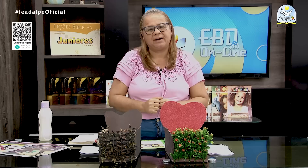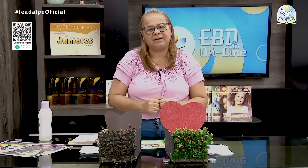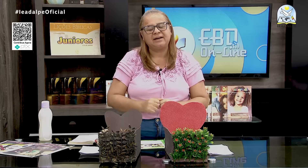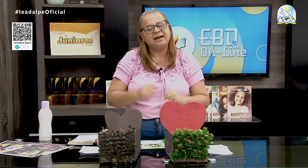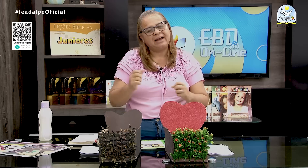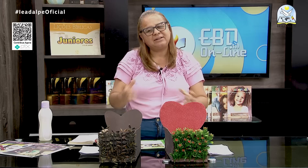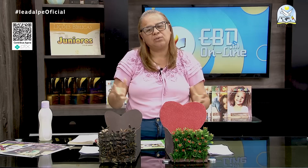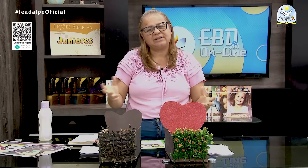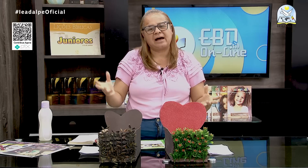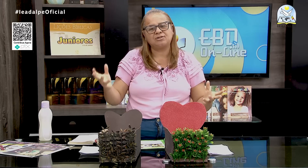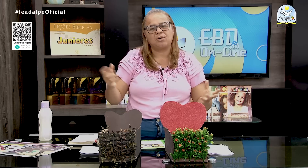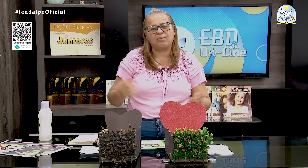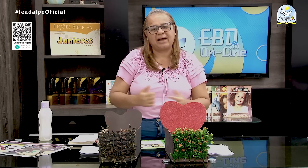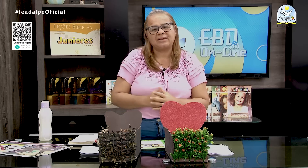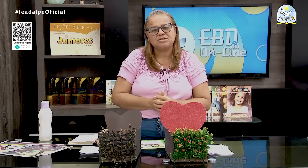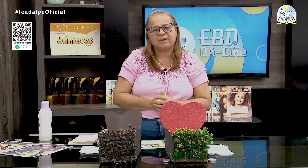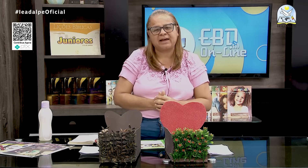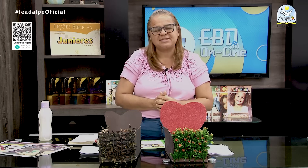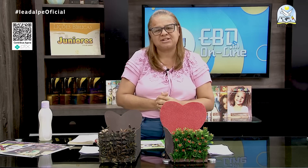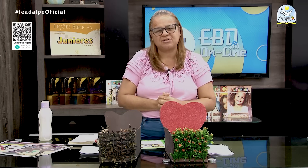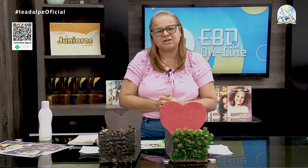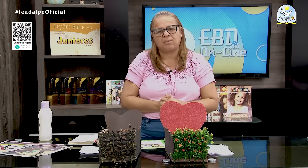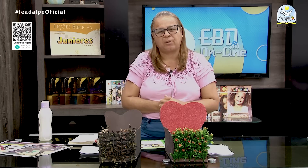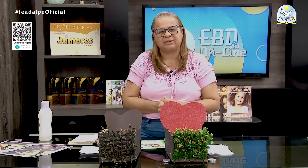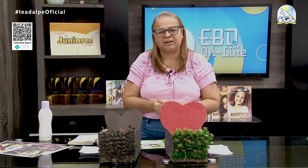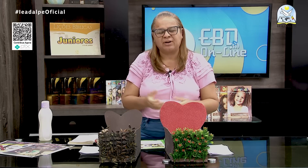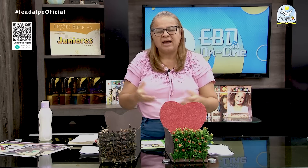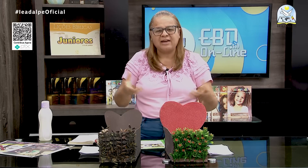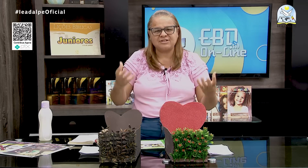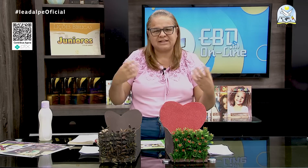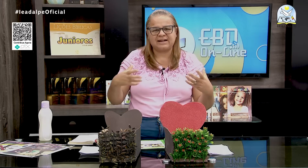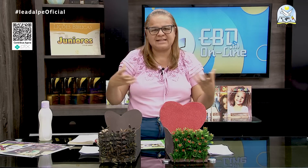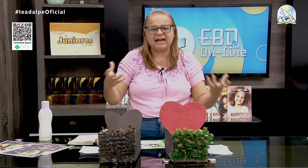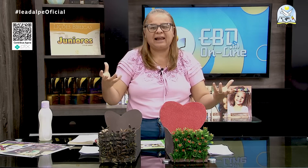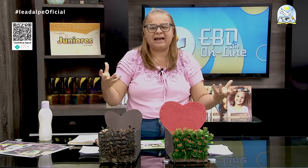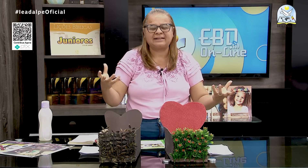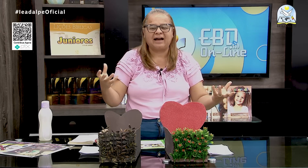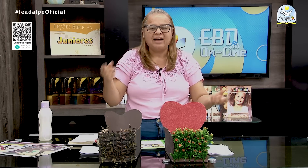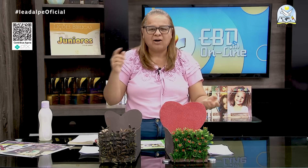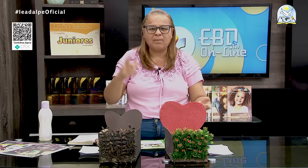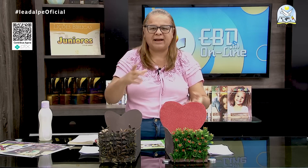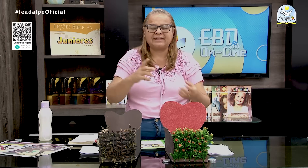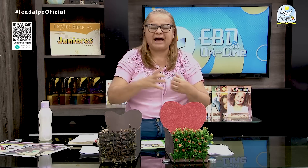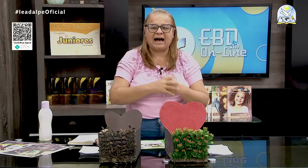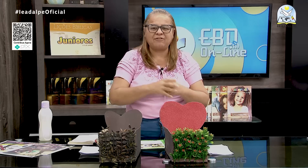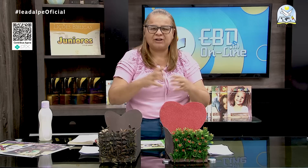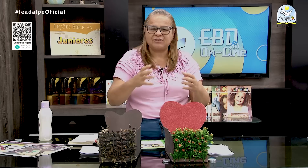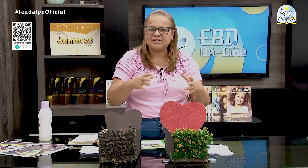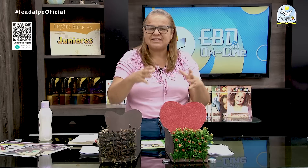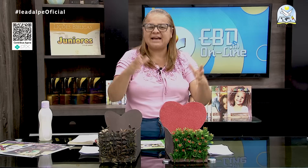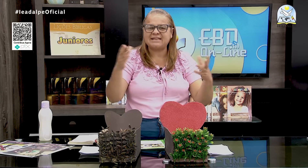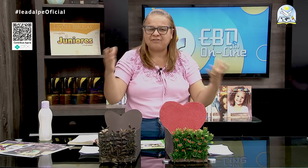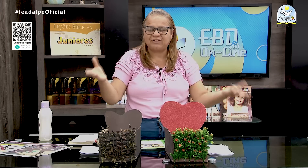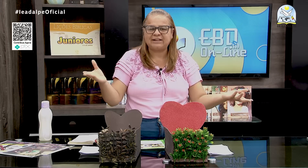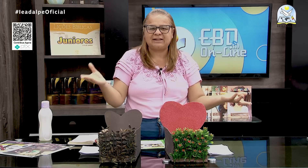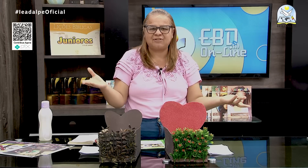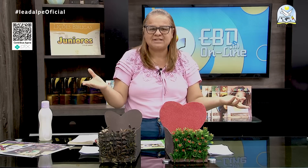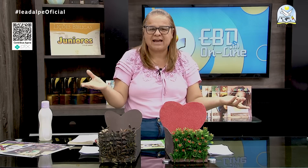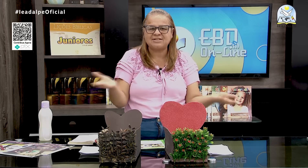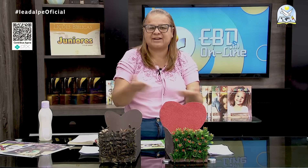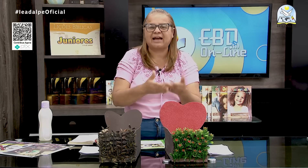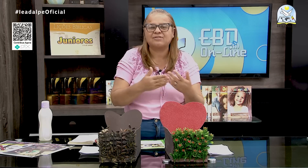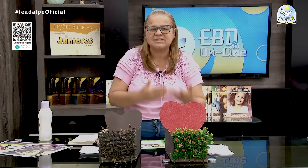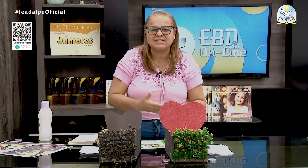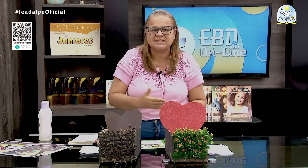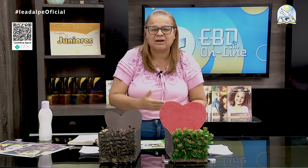papai e a mamãe então cuidado como é que os pequenos estão se comportando e você traz esse alerta Como é que tá a árvore de vocês a vida de